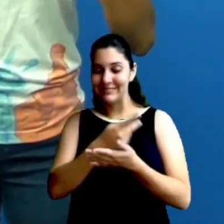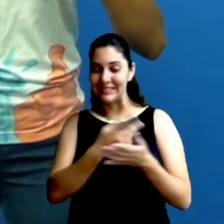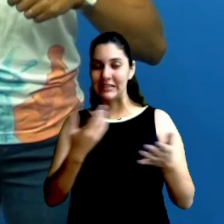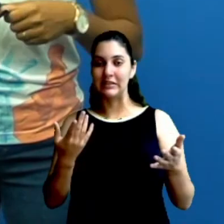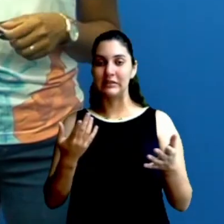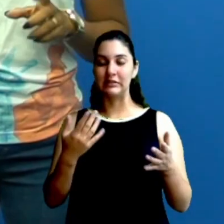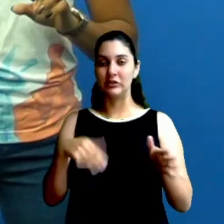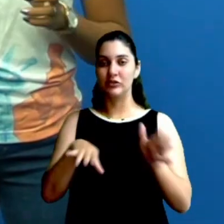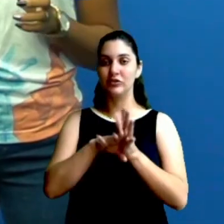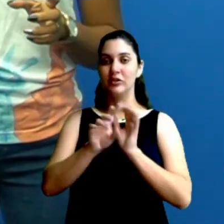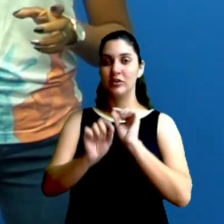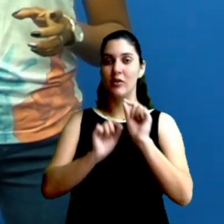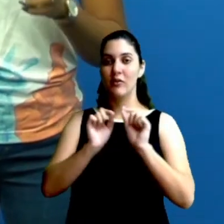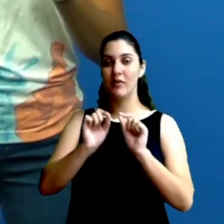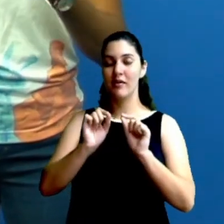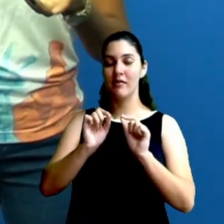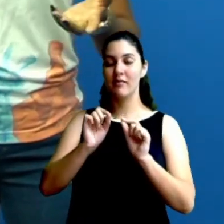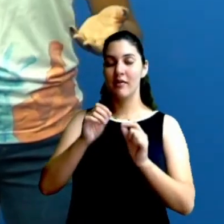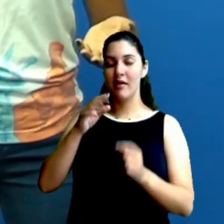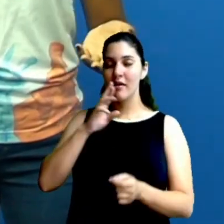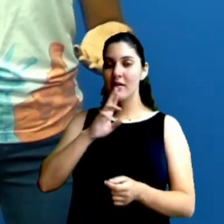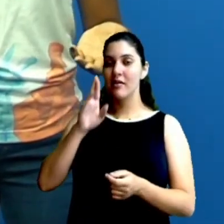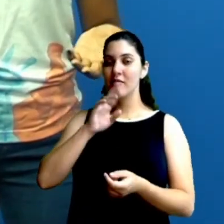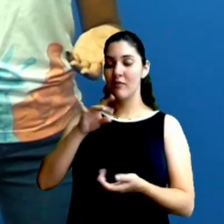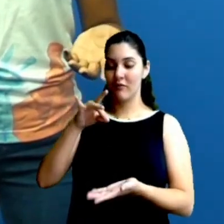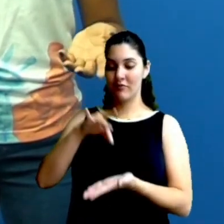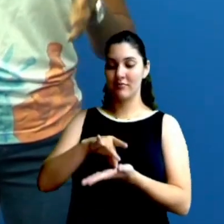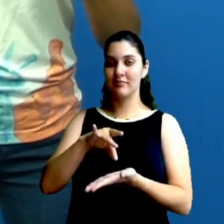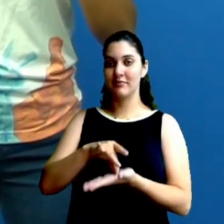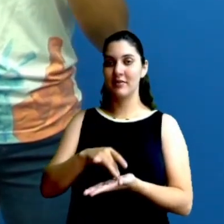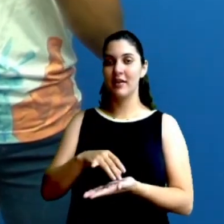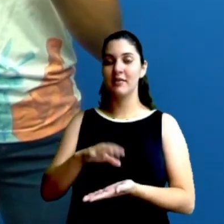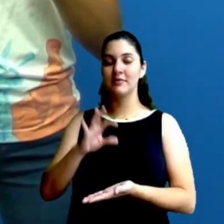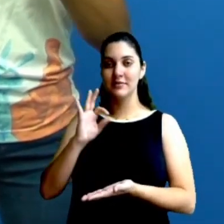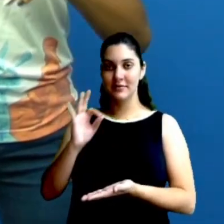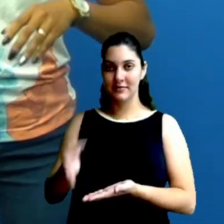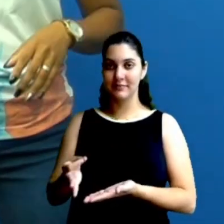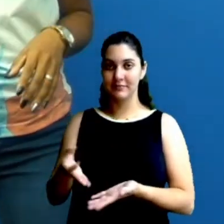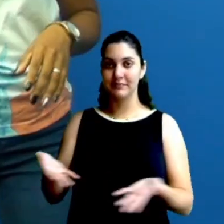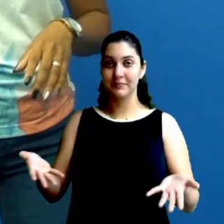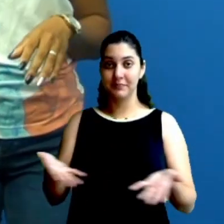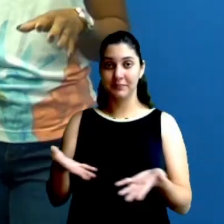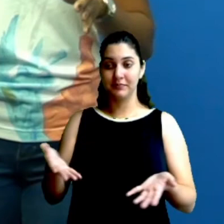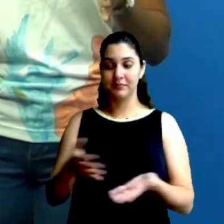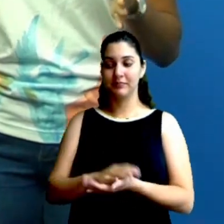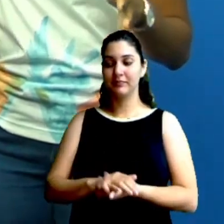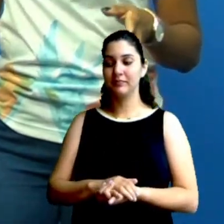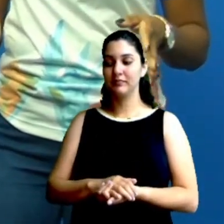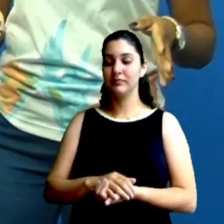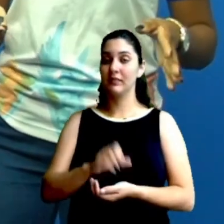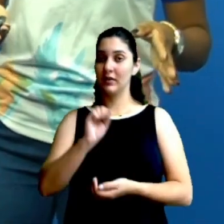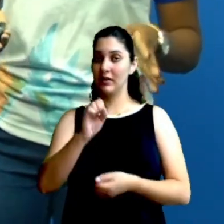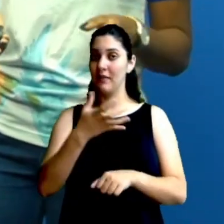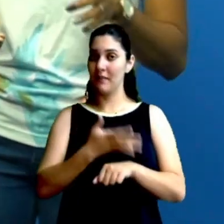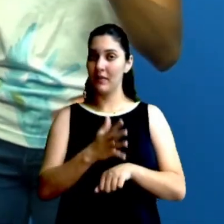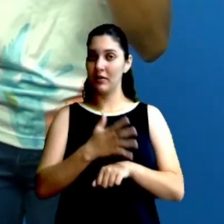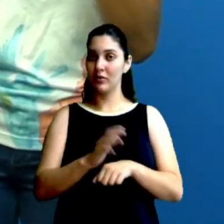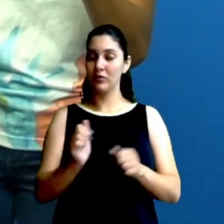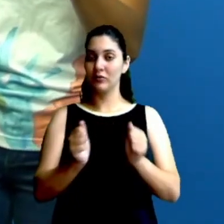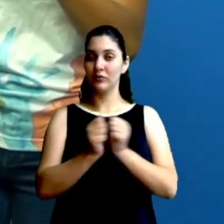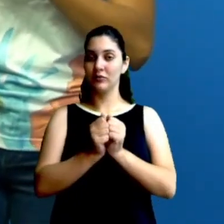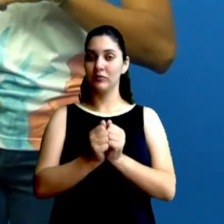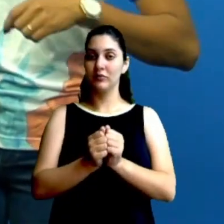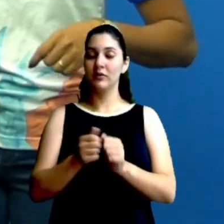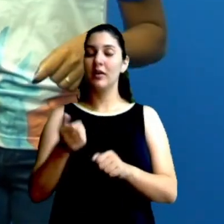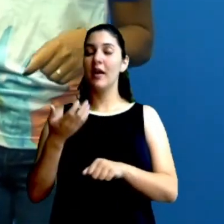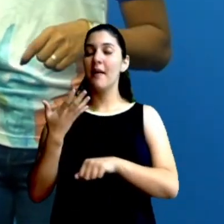você chega ao raciocínio real, que seria a resposta correta. Agora, se a gente praticou junto, é a hora de